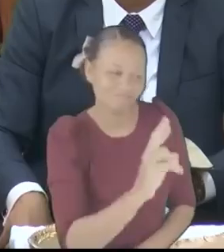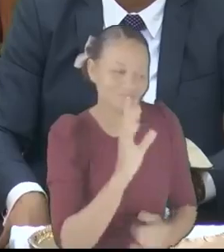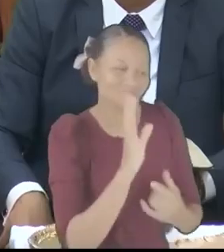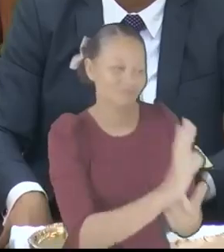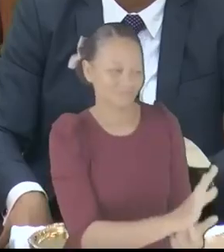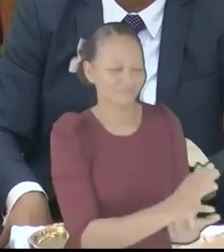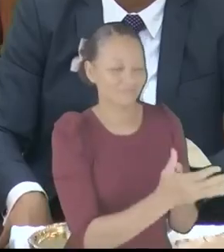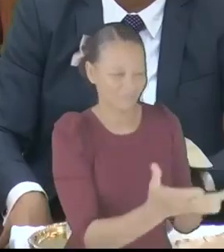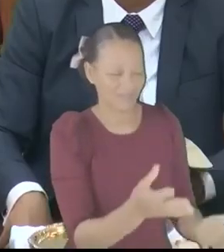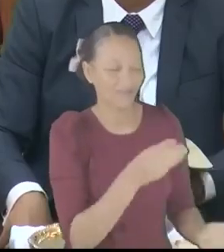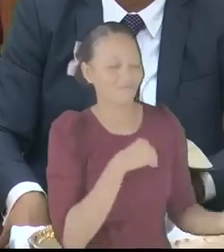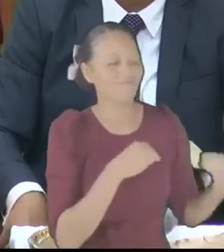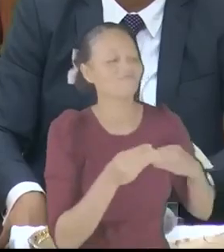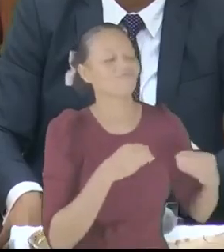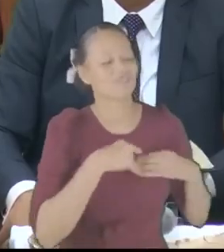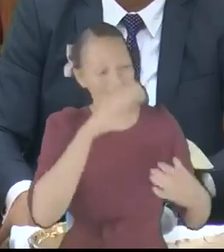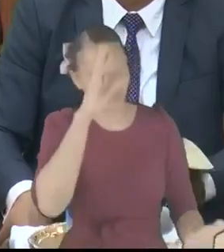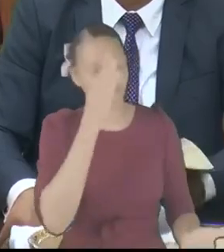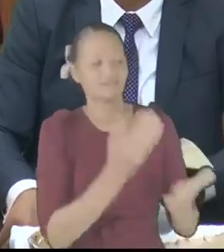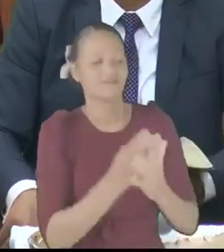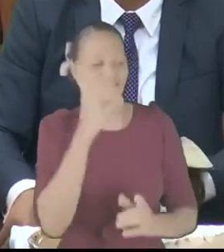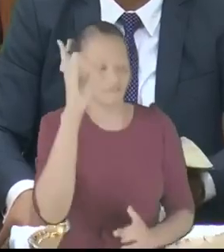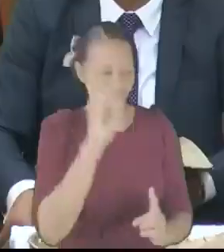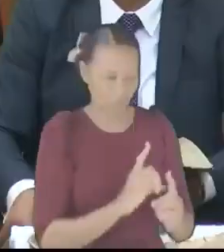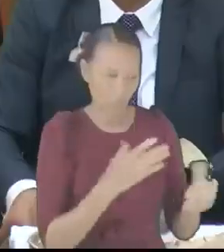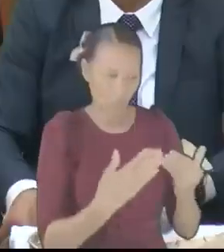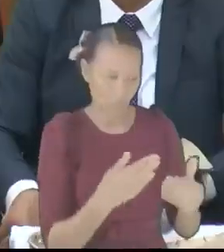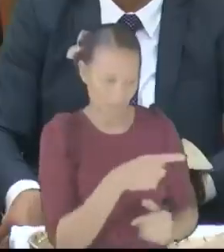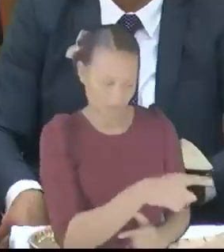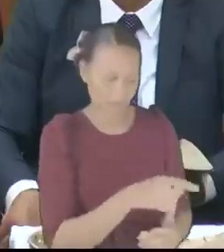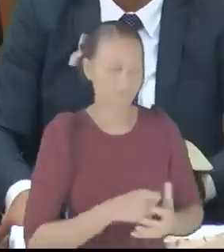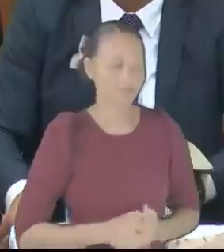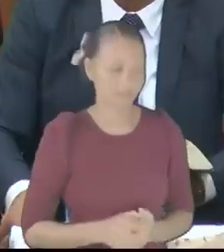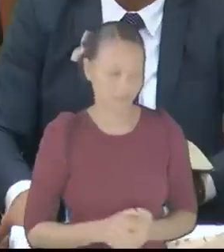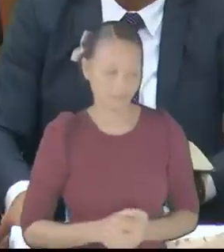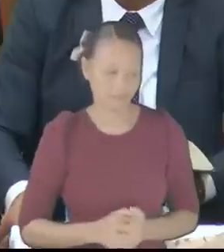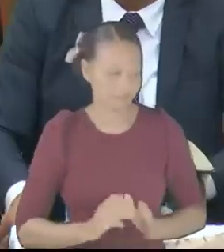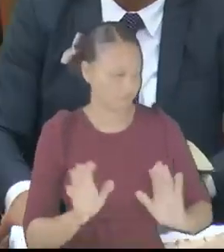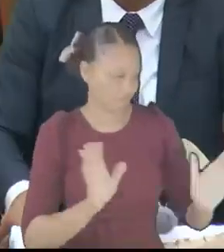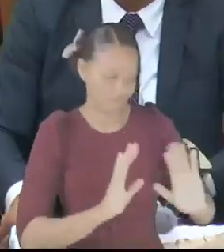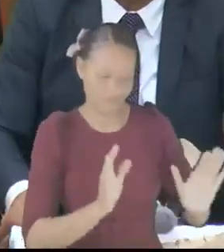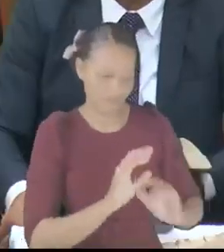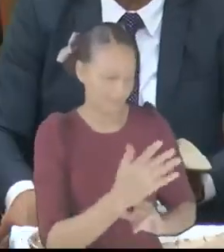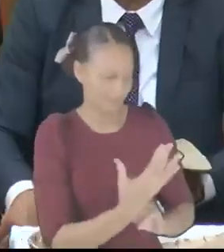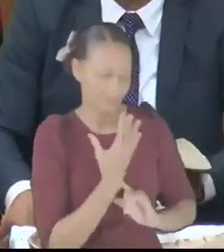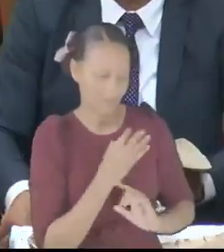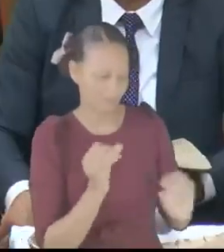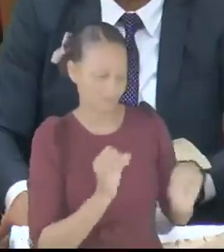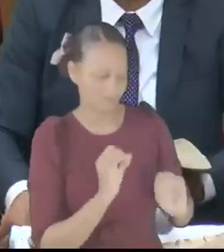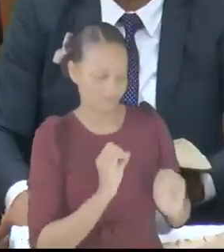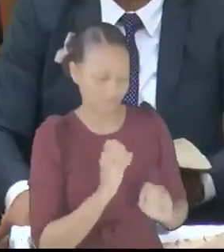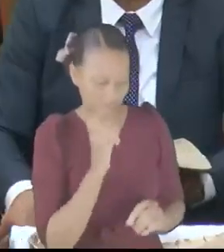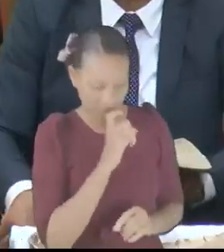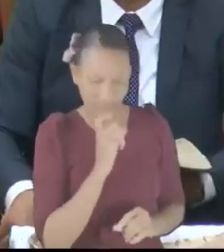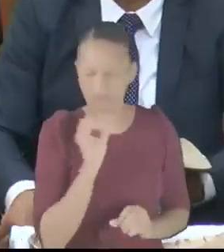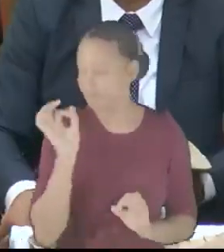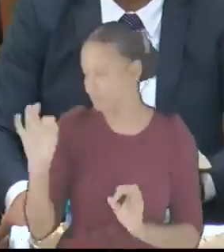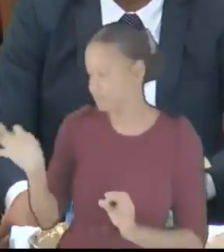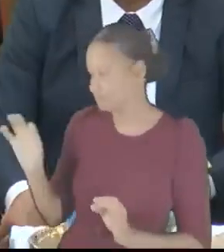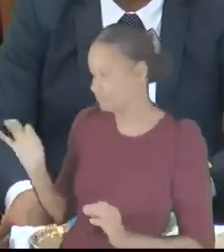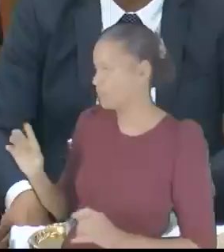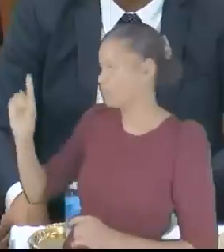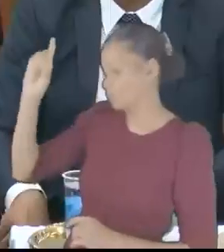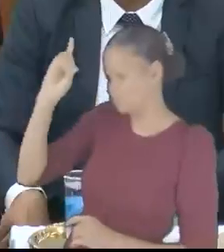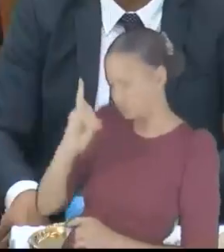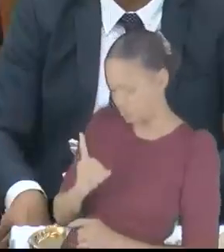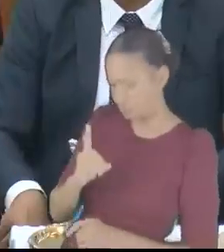senhora esse pecado, aí eu creio que Deus desce para falar com a senhora. Se a senhora não revelar, então é mentira da senhora, Deus não desce. Ela está certo, quando